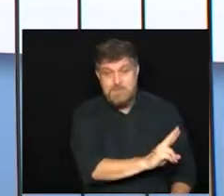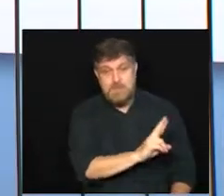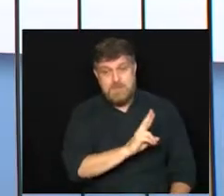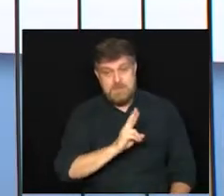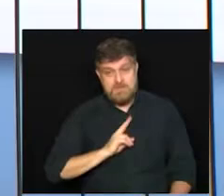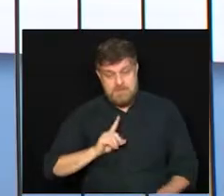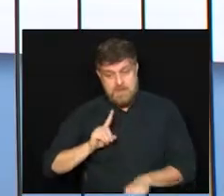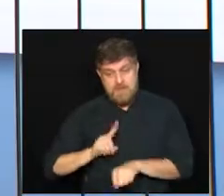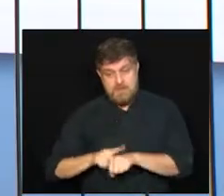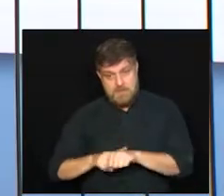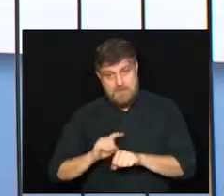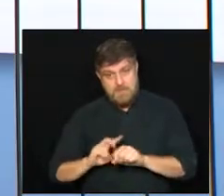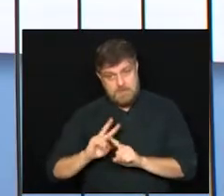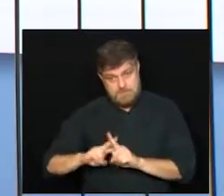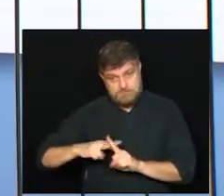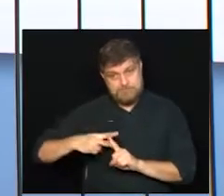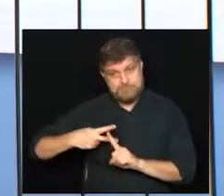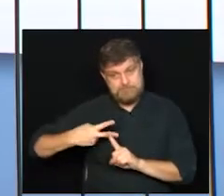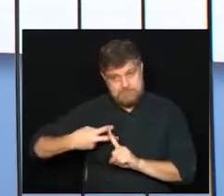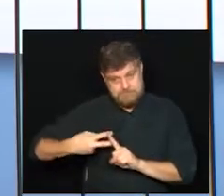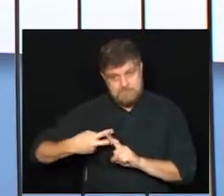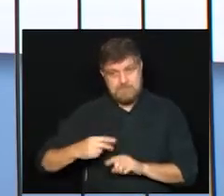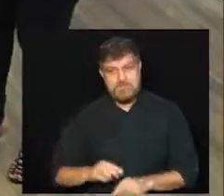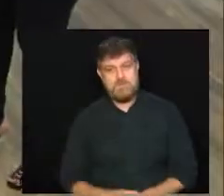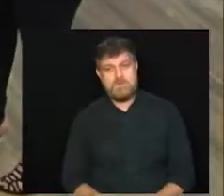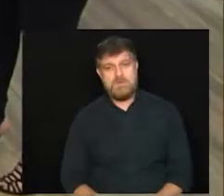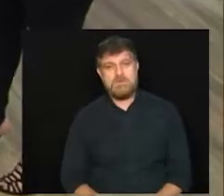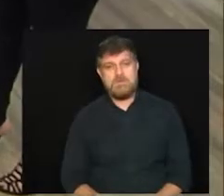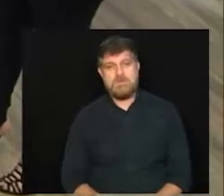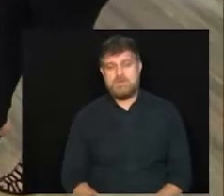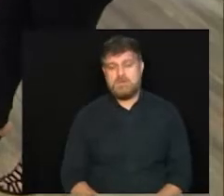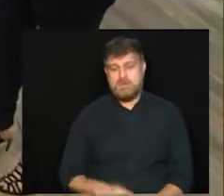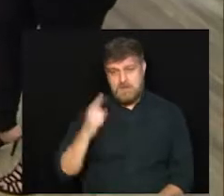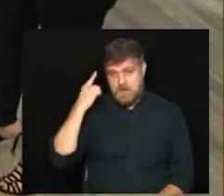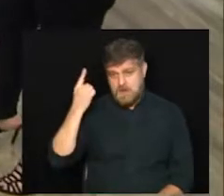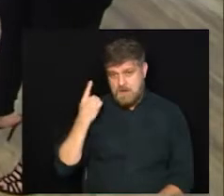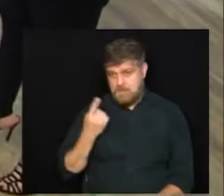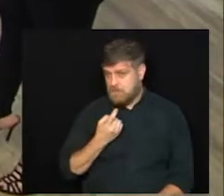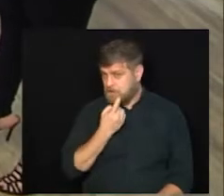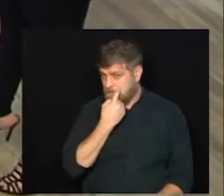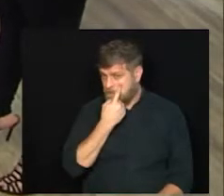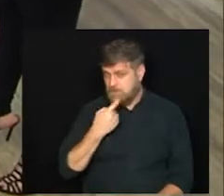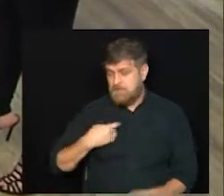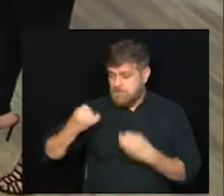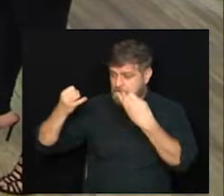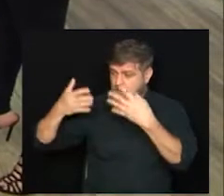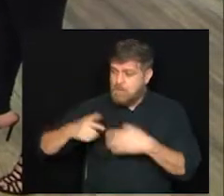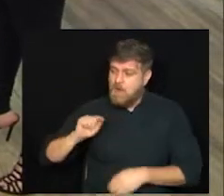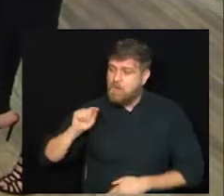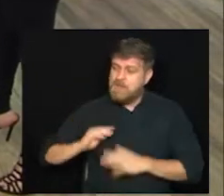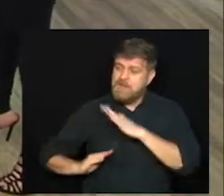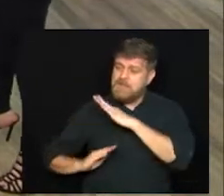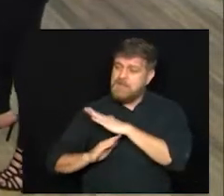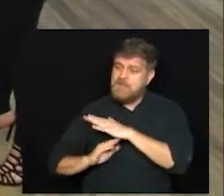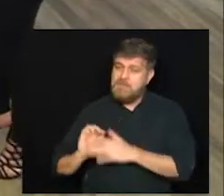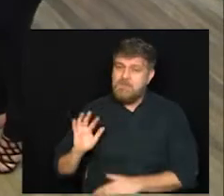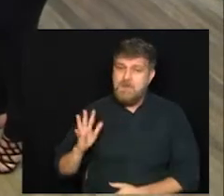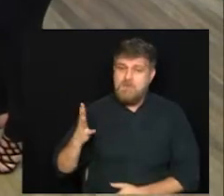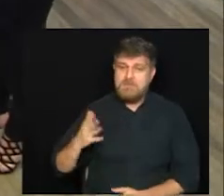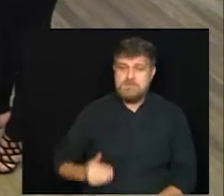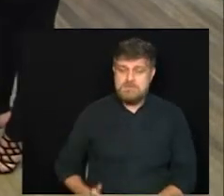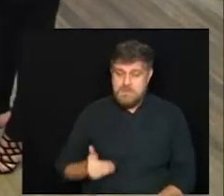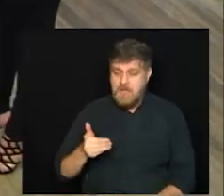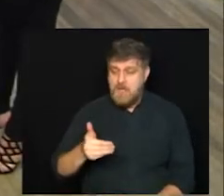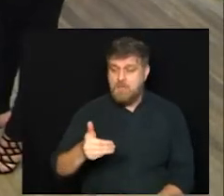prazo que pode ser prorrogado pelo mesmo período. Mina Abreu, vamos falar um pouquinho sobre os eventos aqui da Câmara de Campinas. Daqui a pouco,